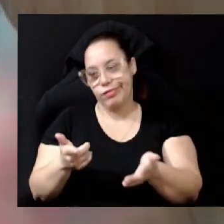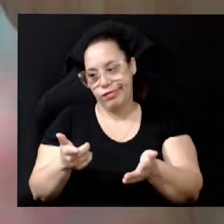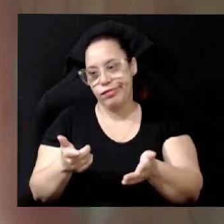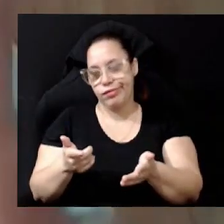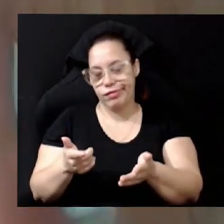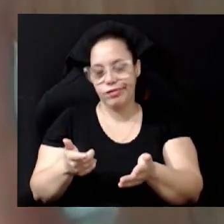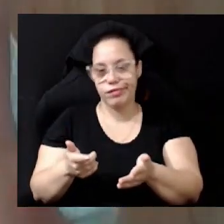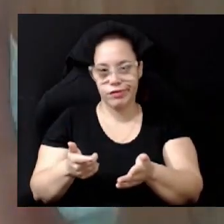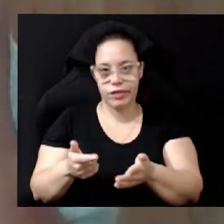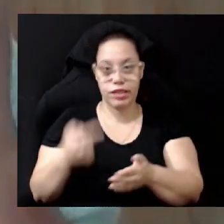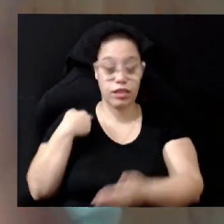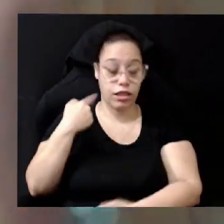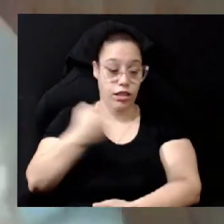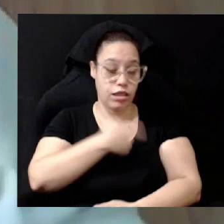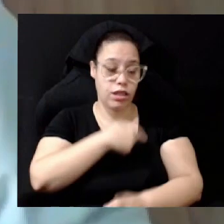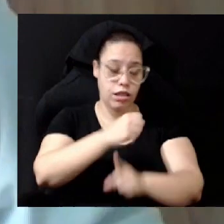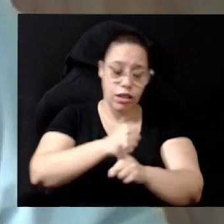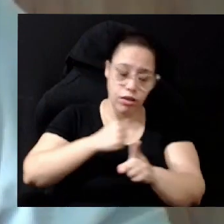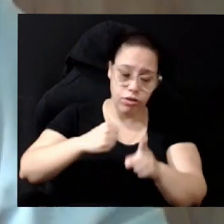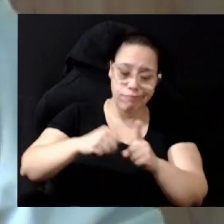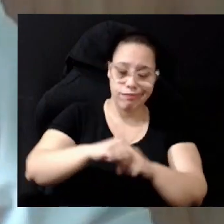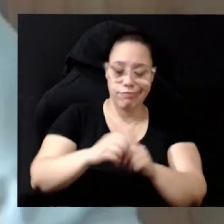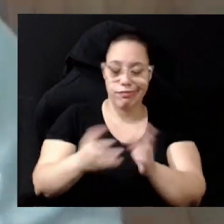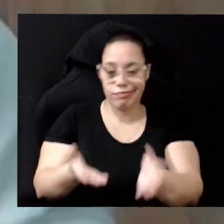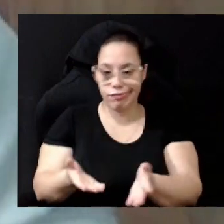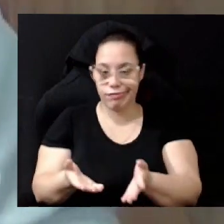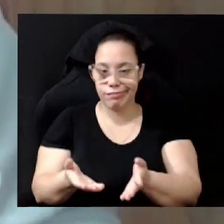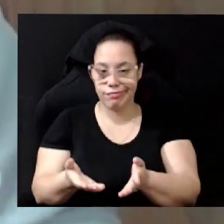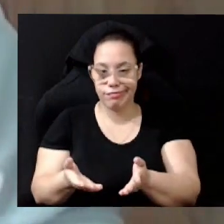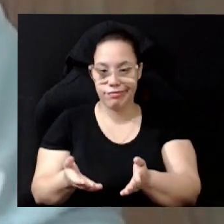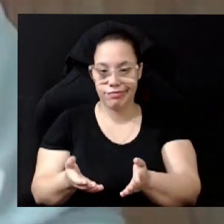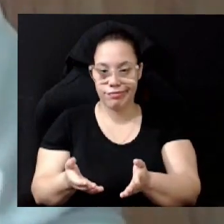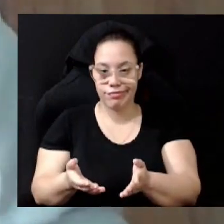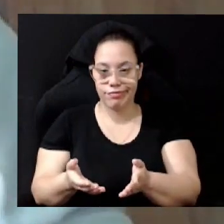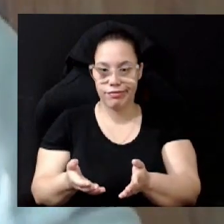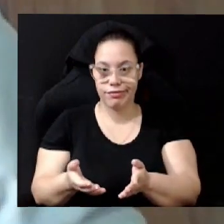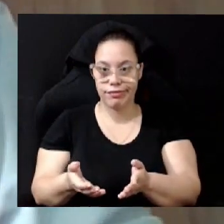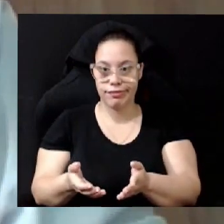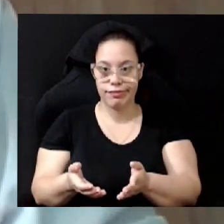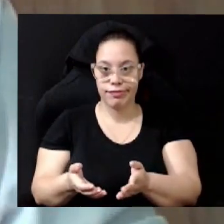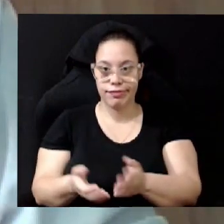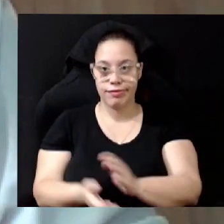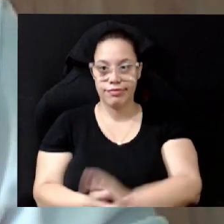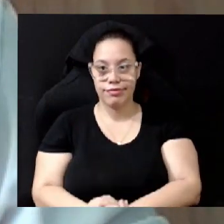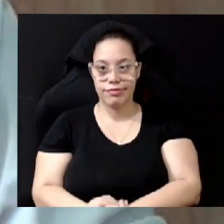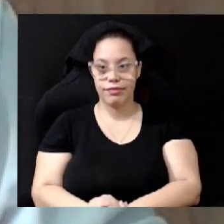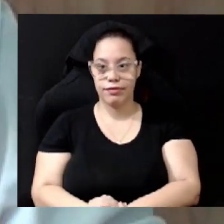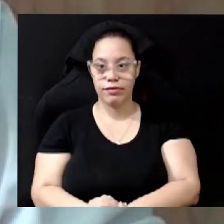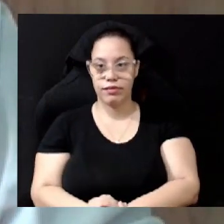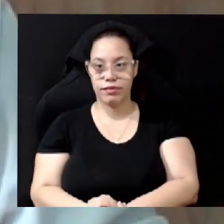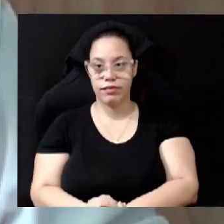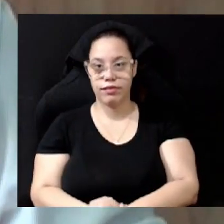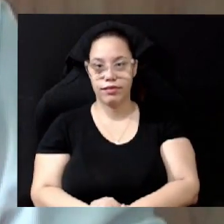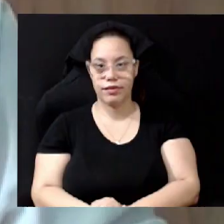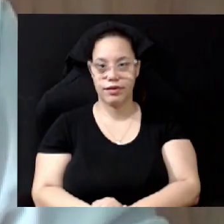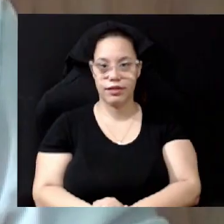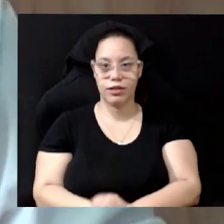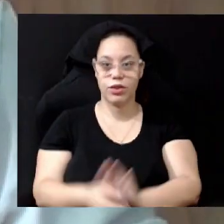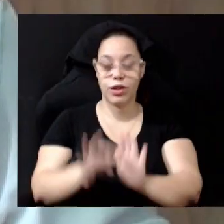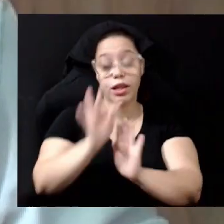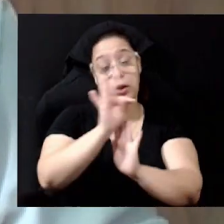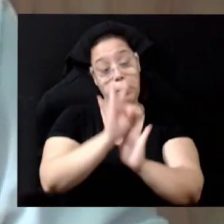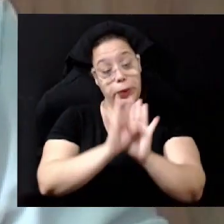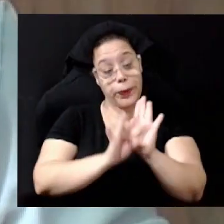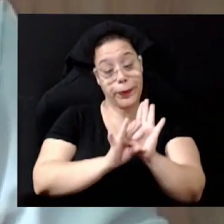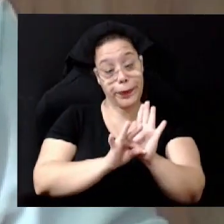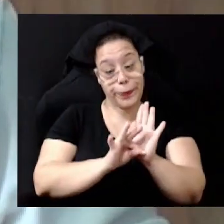do sistema capitalista nas nossas sociedades, né? Então, é, de alguma forma, os